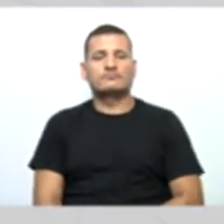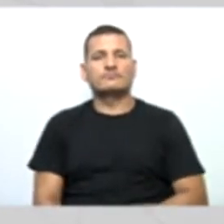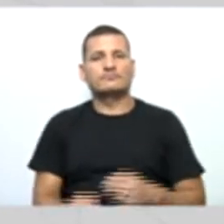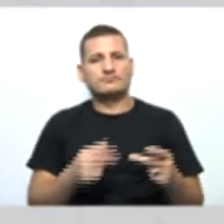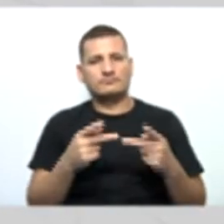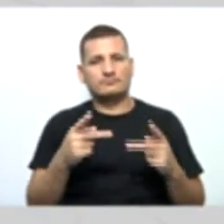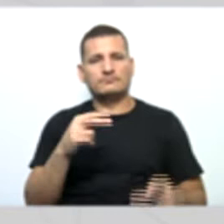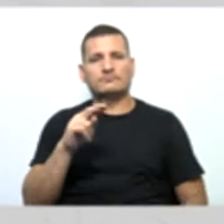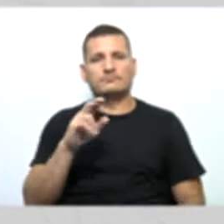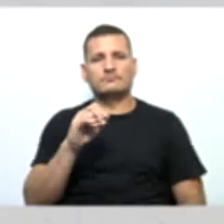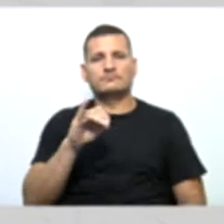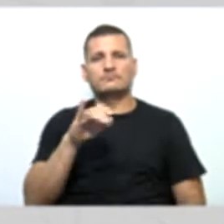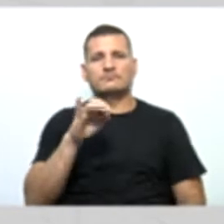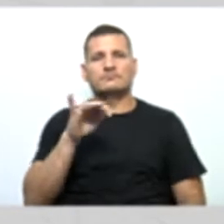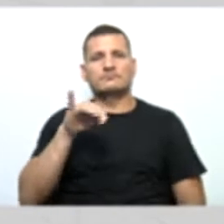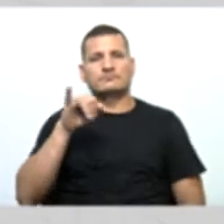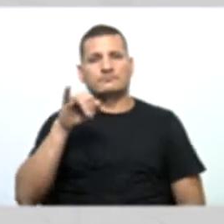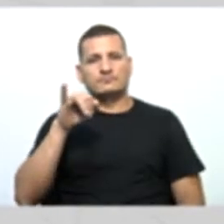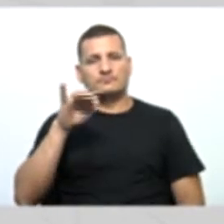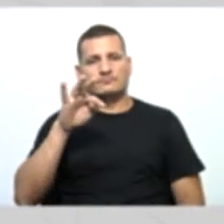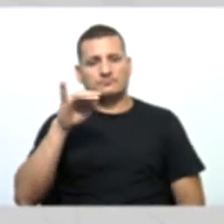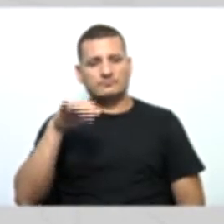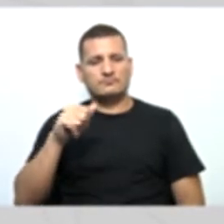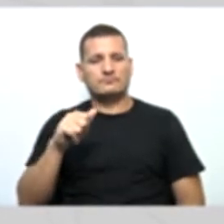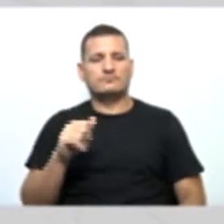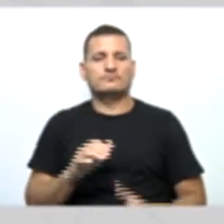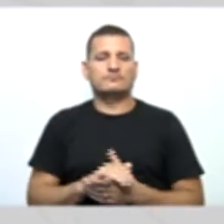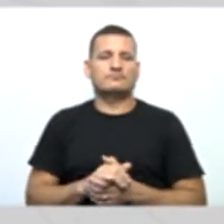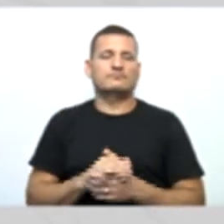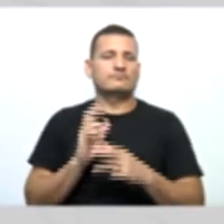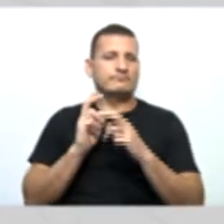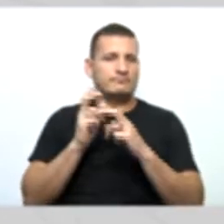Projetista, arquitetos de informação,